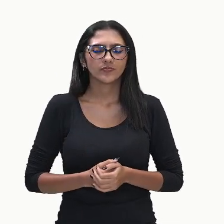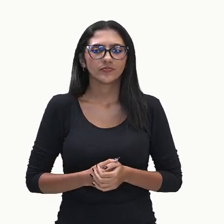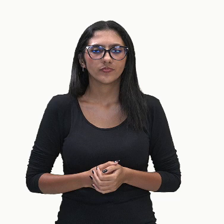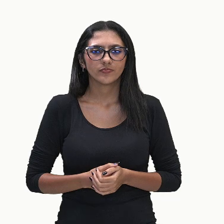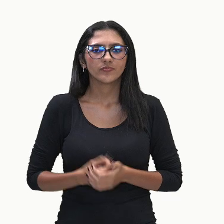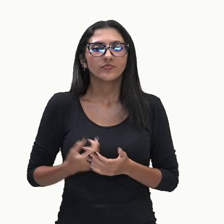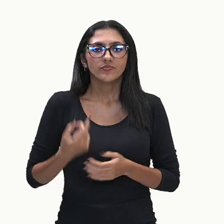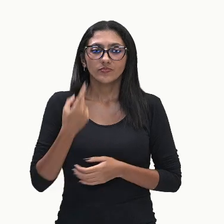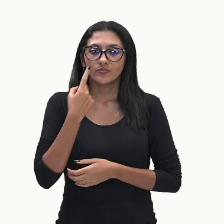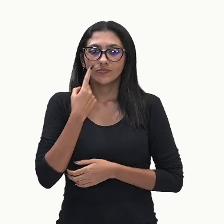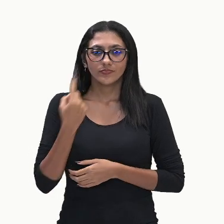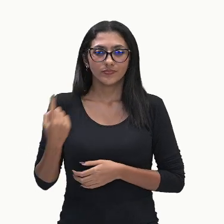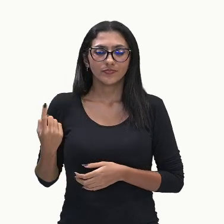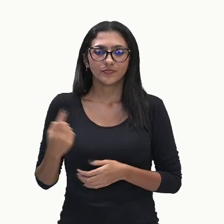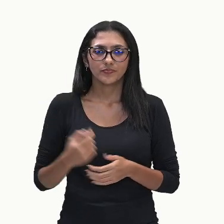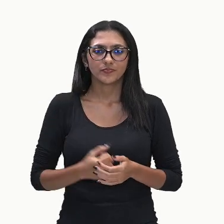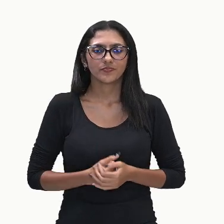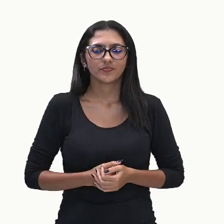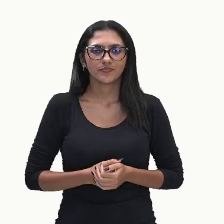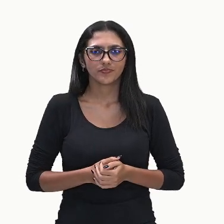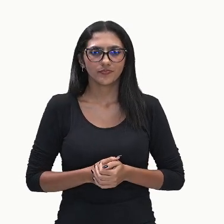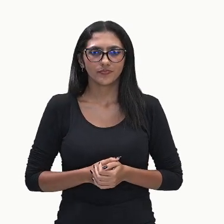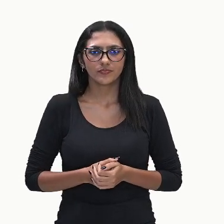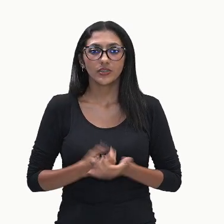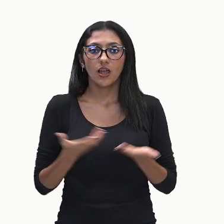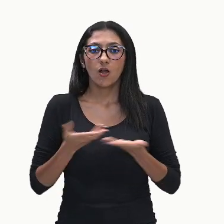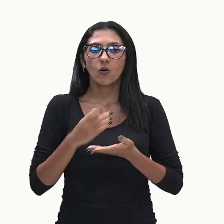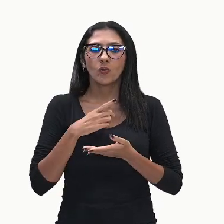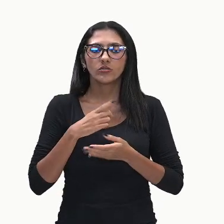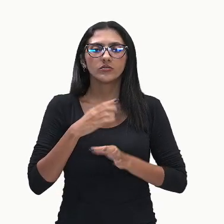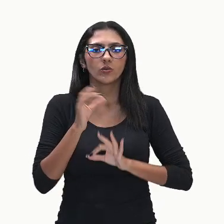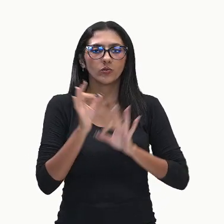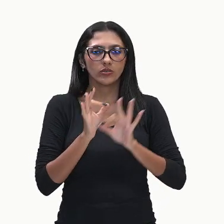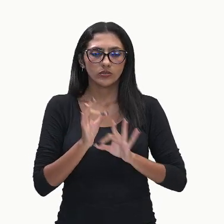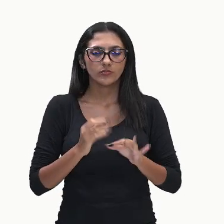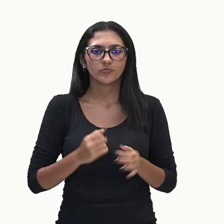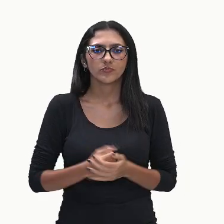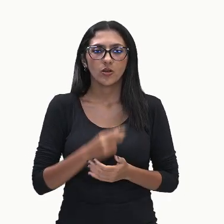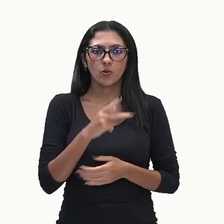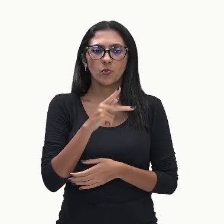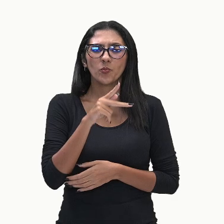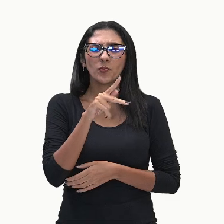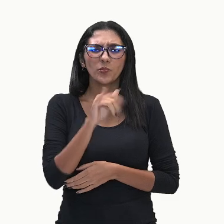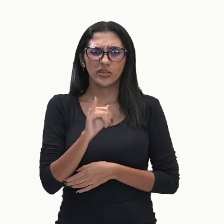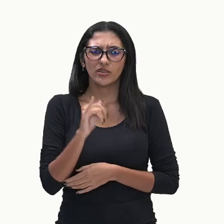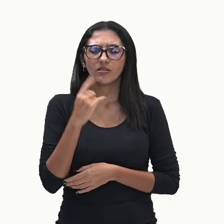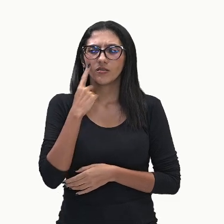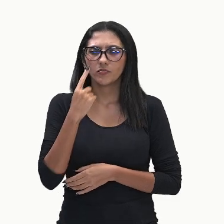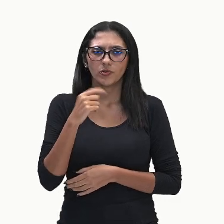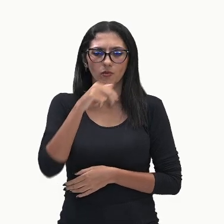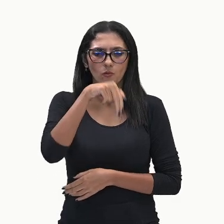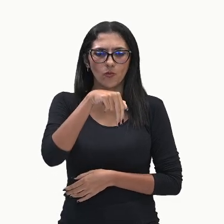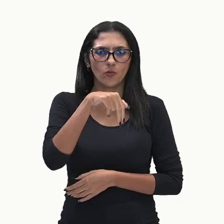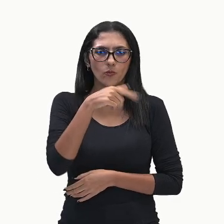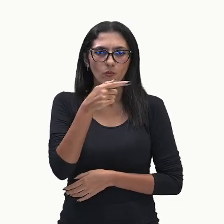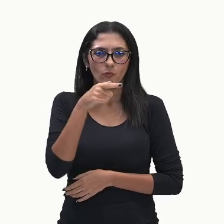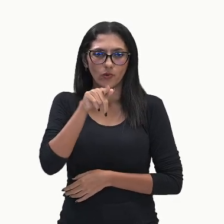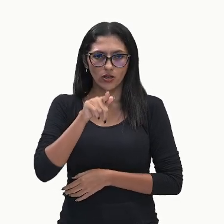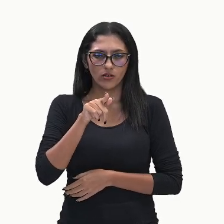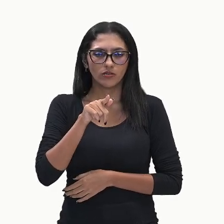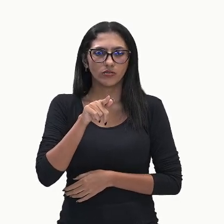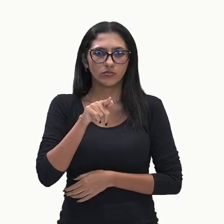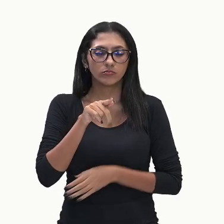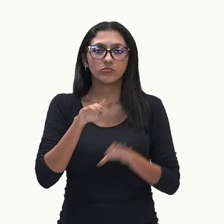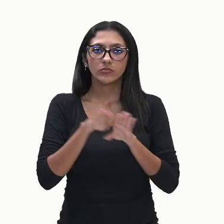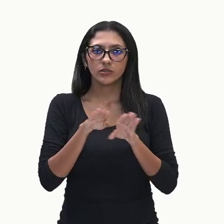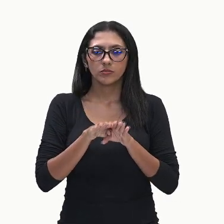seguinte. Vamos trabalhar aqui com o nosso π vezes r ao quadrado.